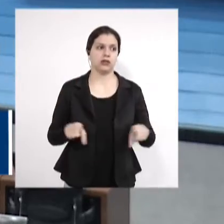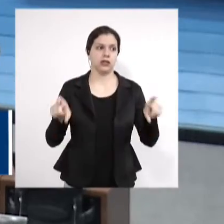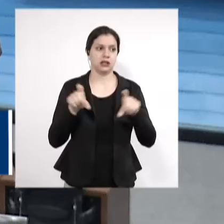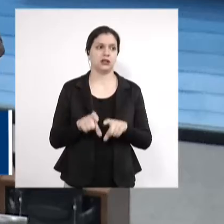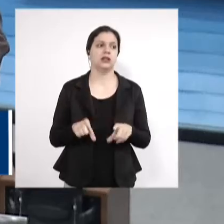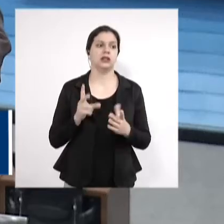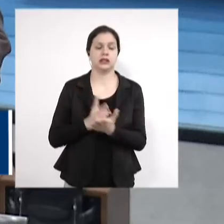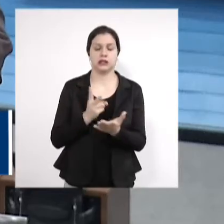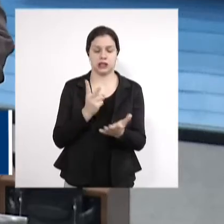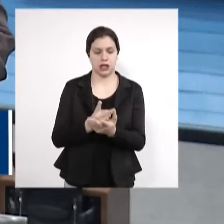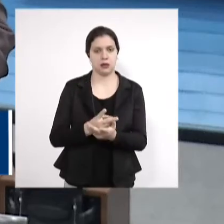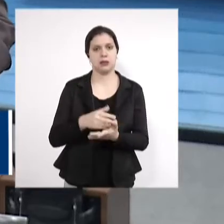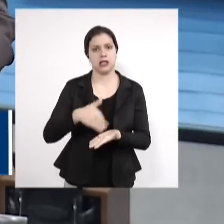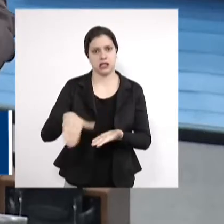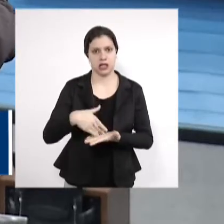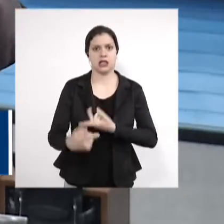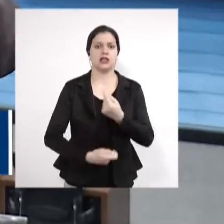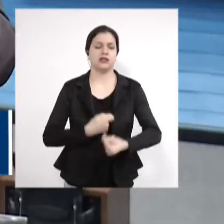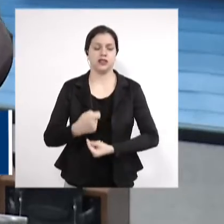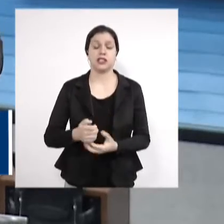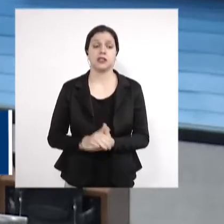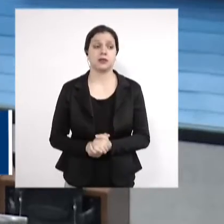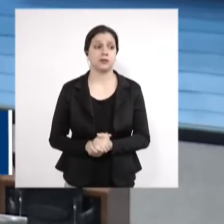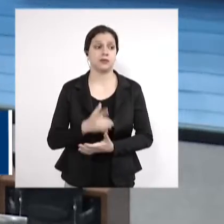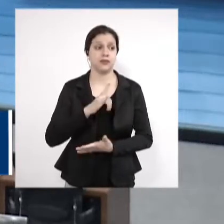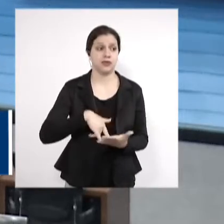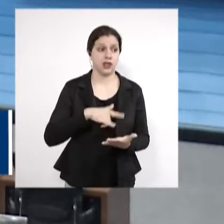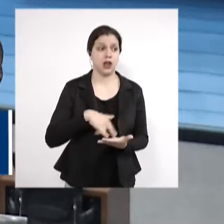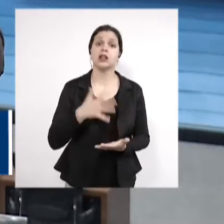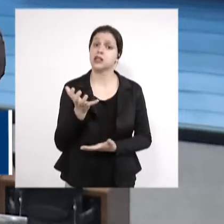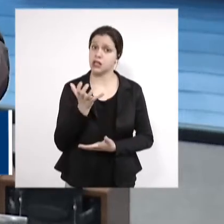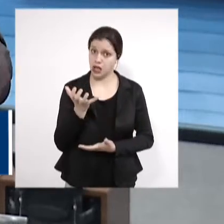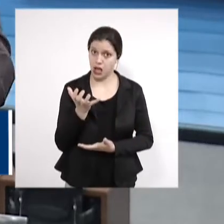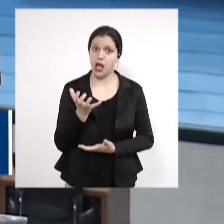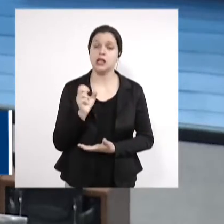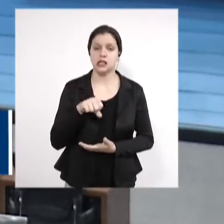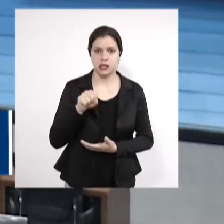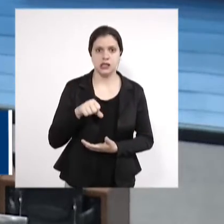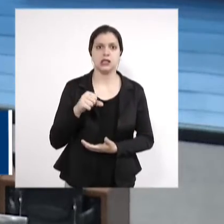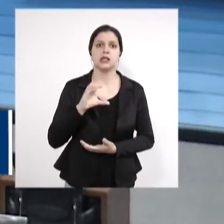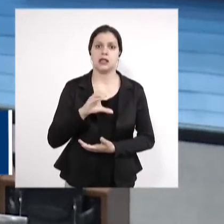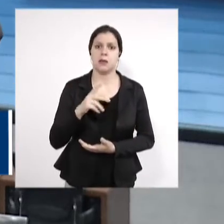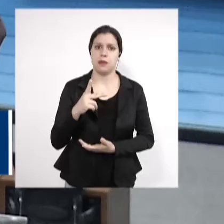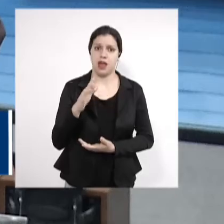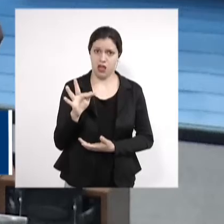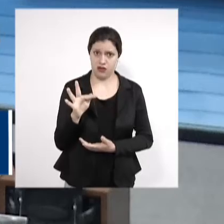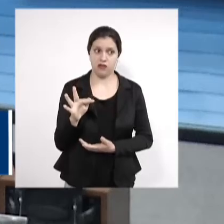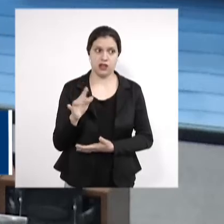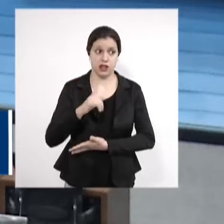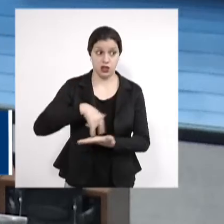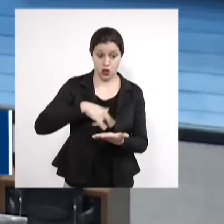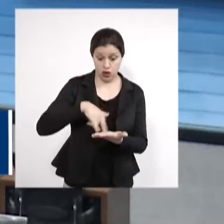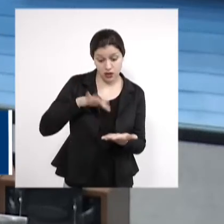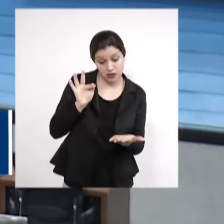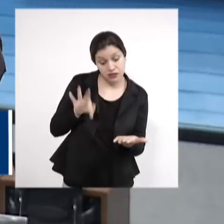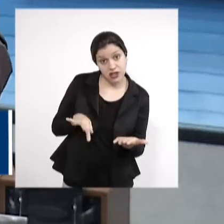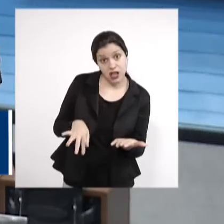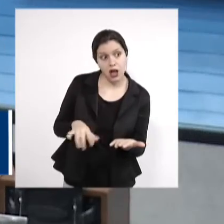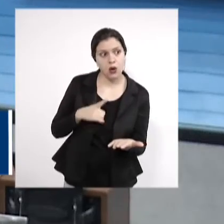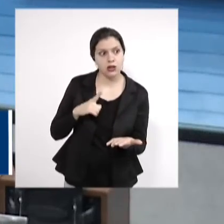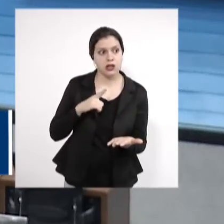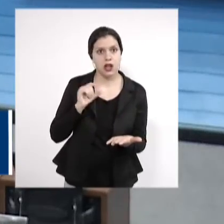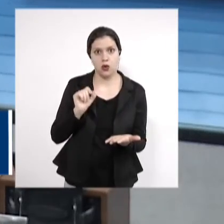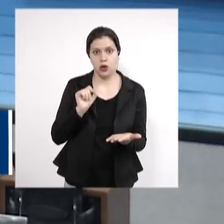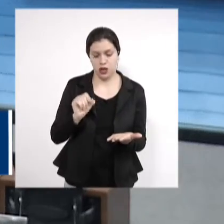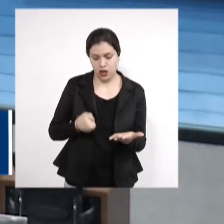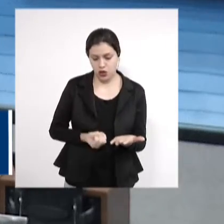da Secretaria de Fazenda. Nota fiscal? Vou querer CPF na nota? Vou querer. Você põe o CPF, no final da nota fiscal vai sair